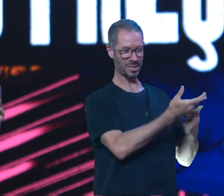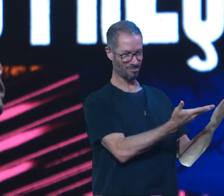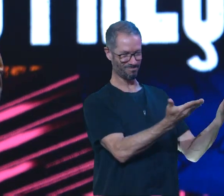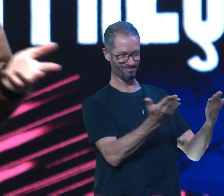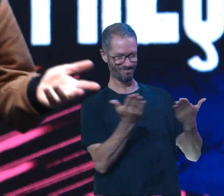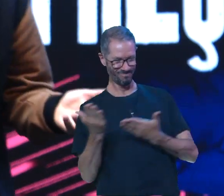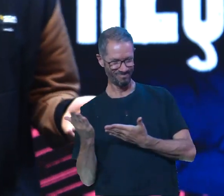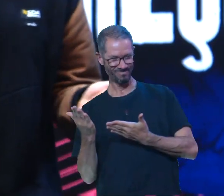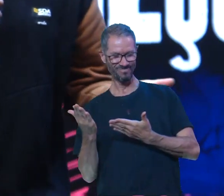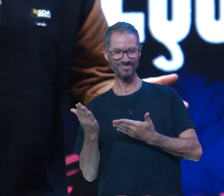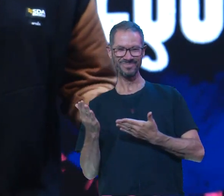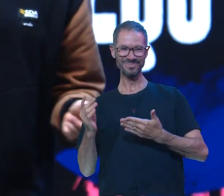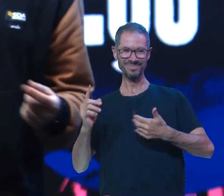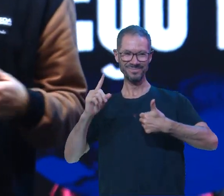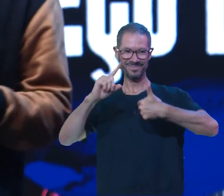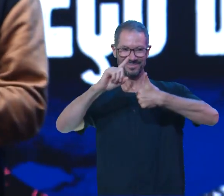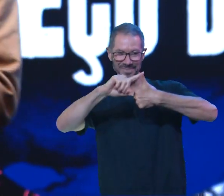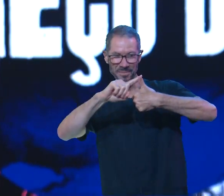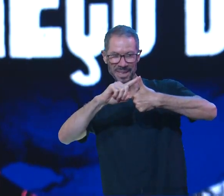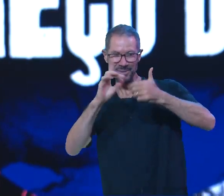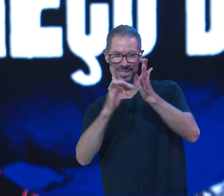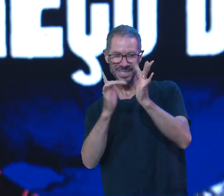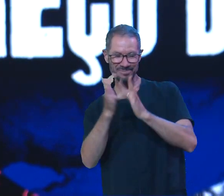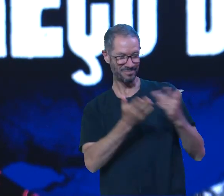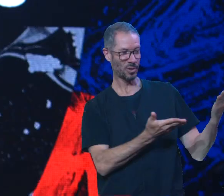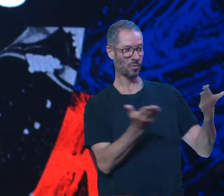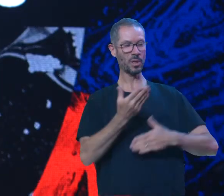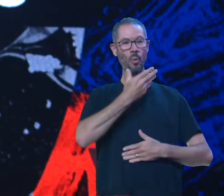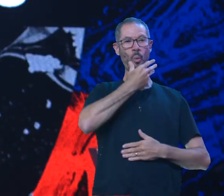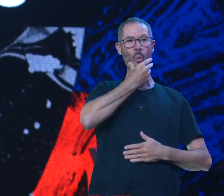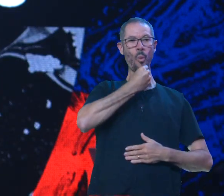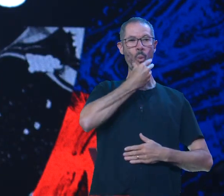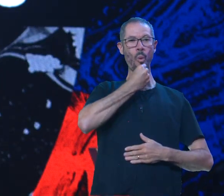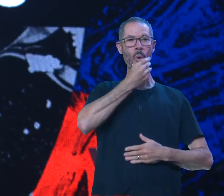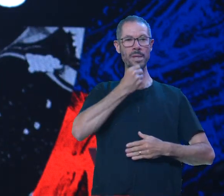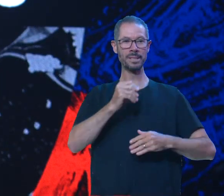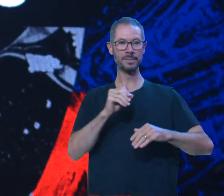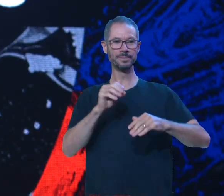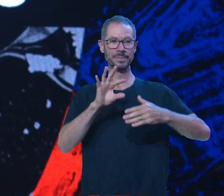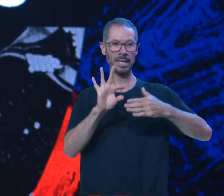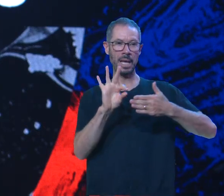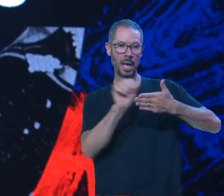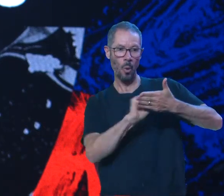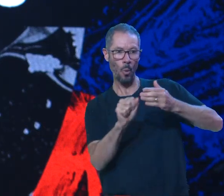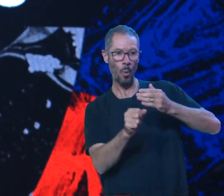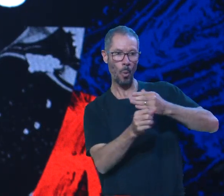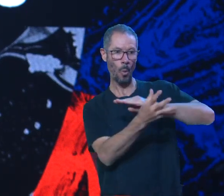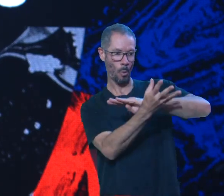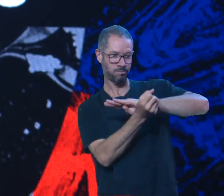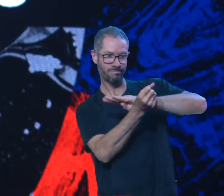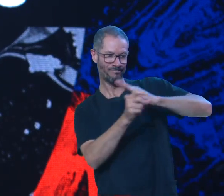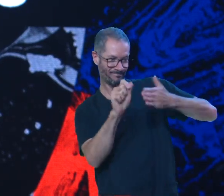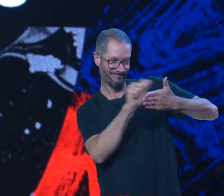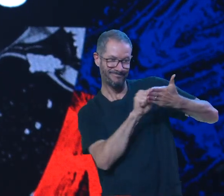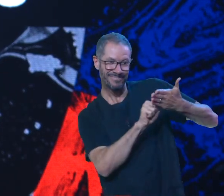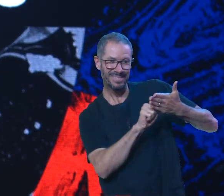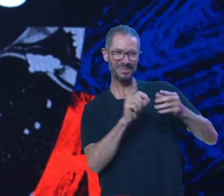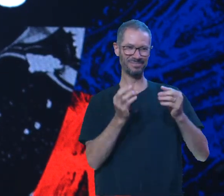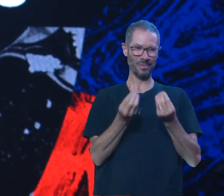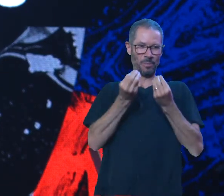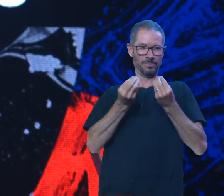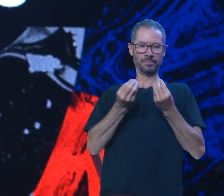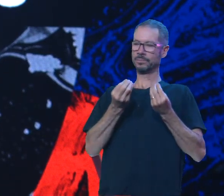convidando. Em primeiro lugar, ele convida um homem, um escriba. Ele vai falar sobre